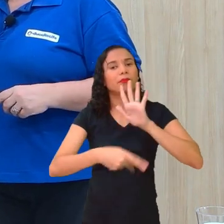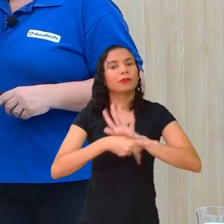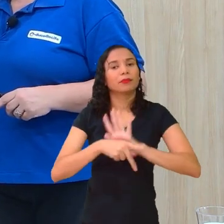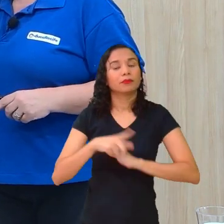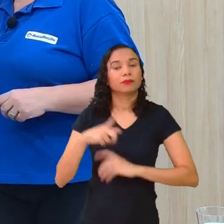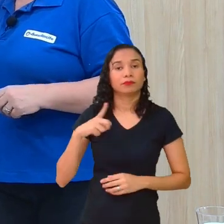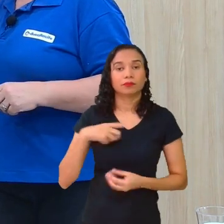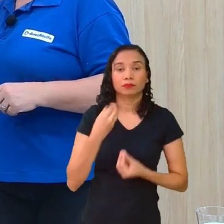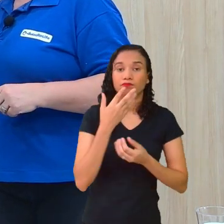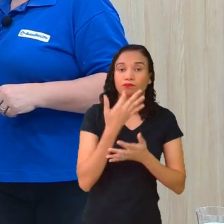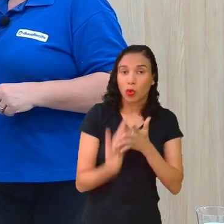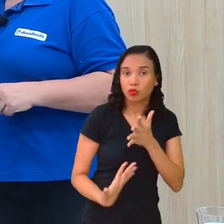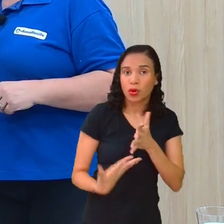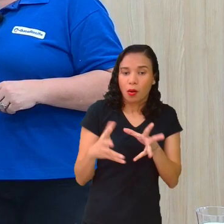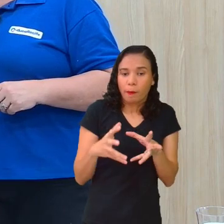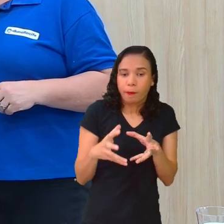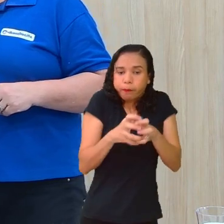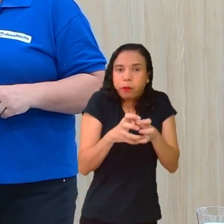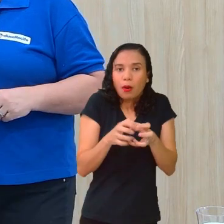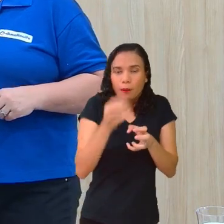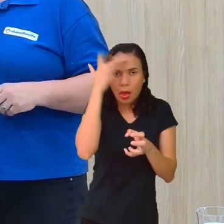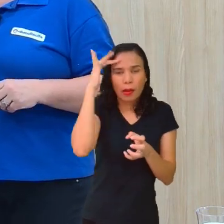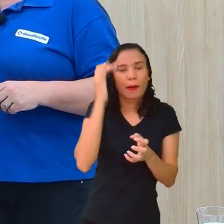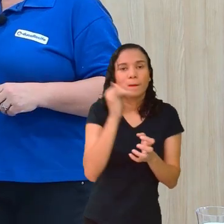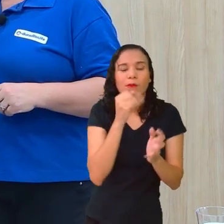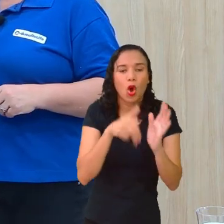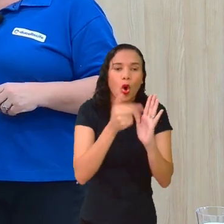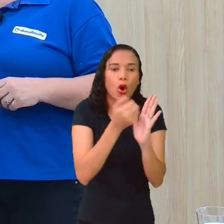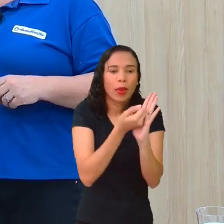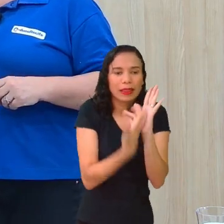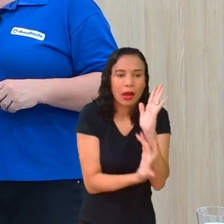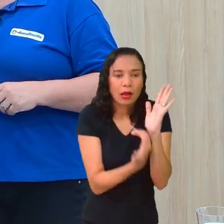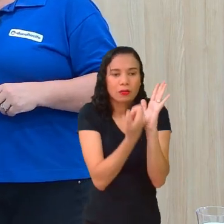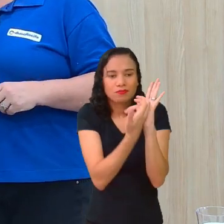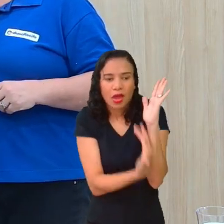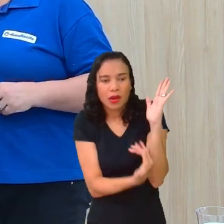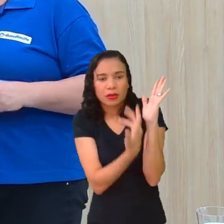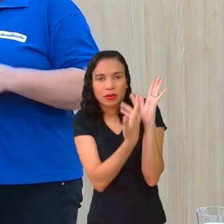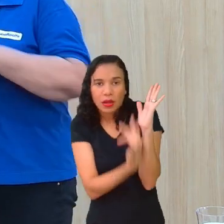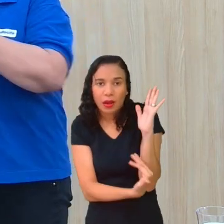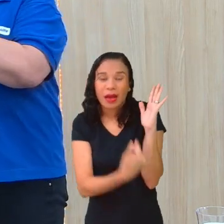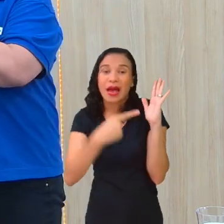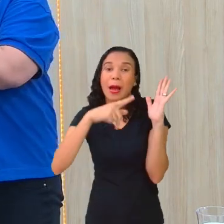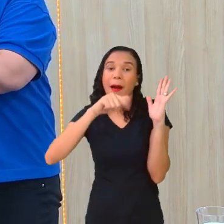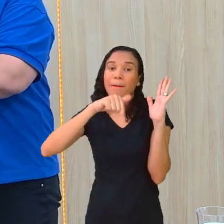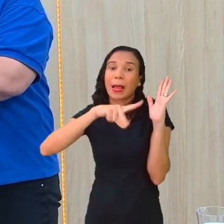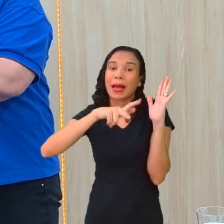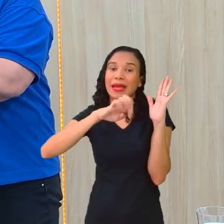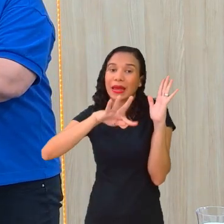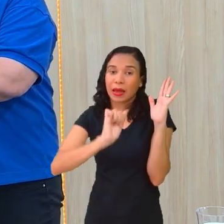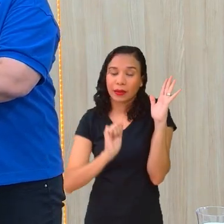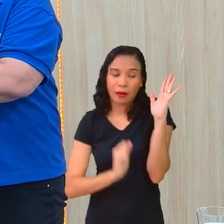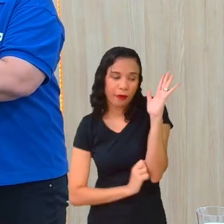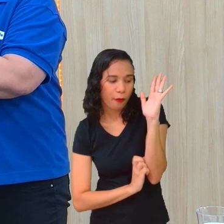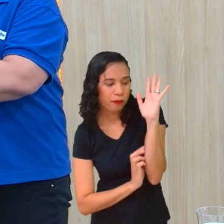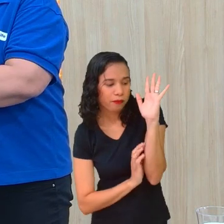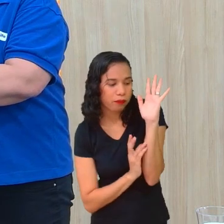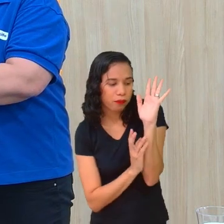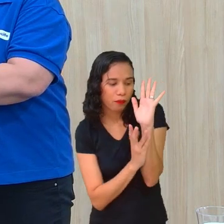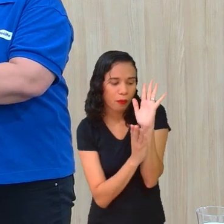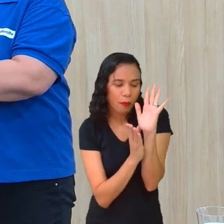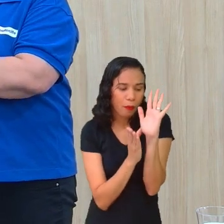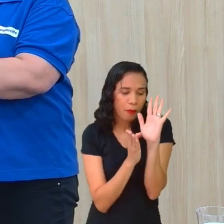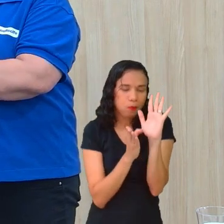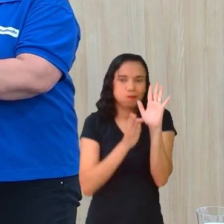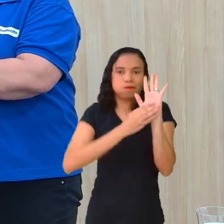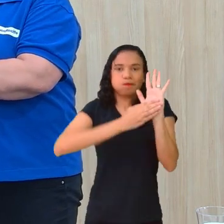coagulação do sangue. Então, diante de uma hemorragia, essas plaquetas têm a capacidade de migrar até onde aquele